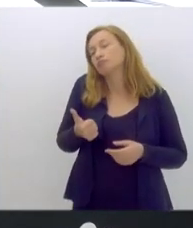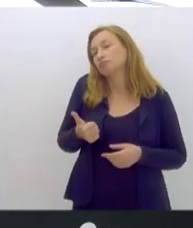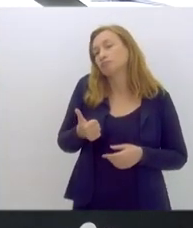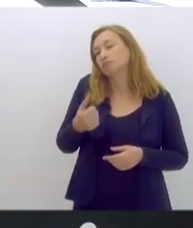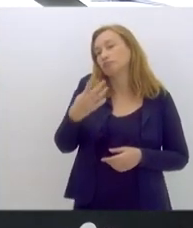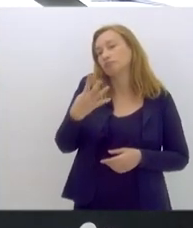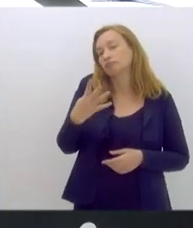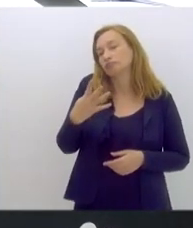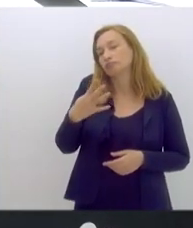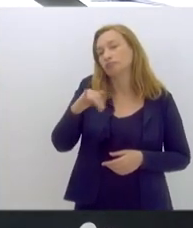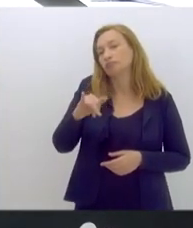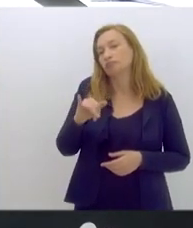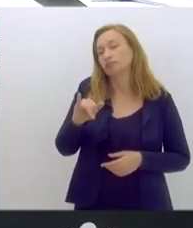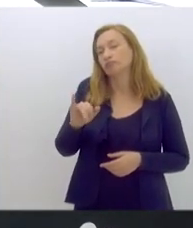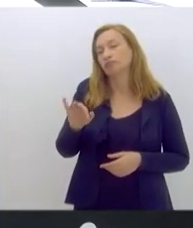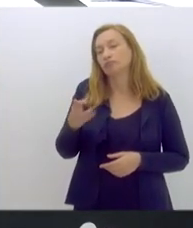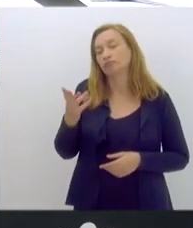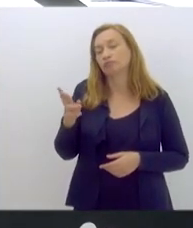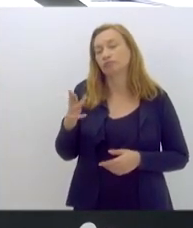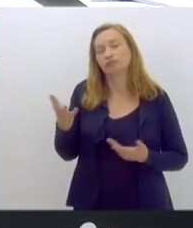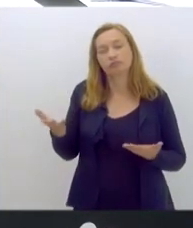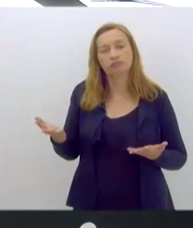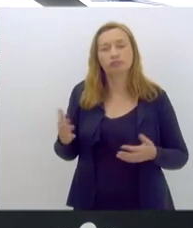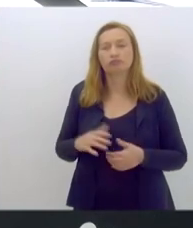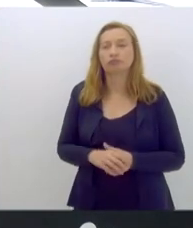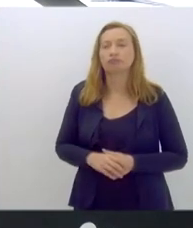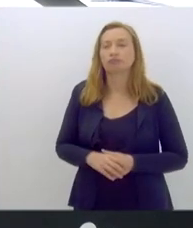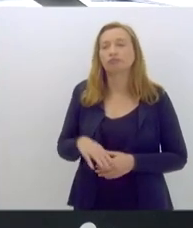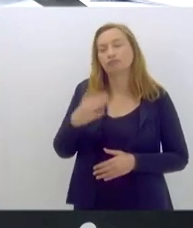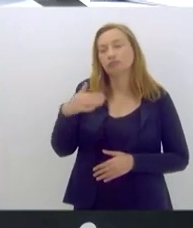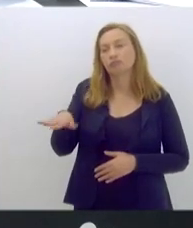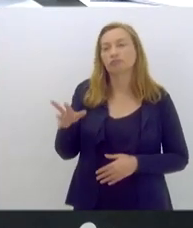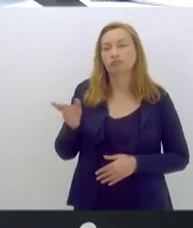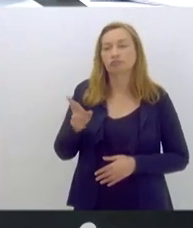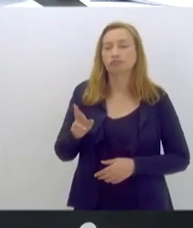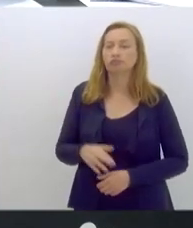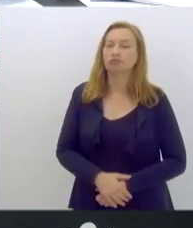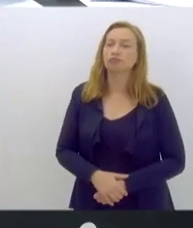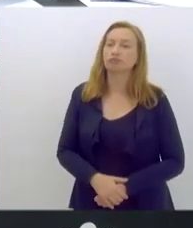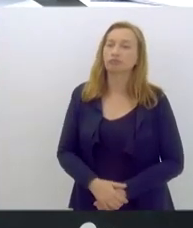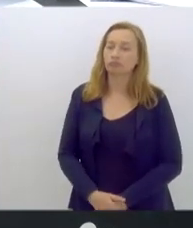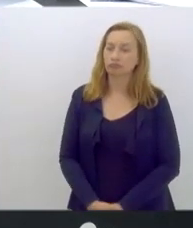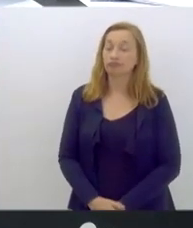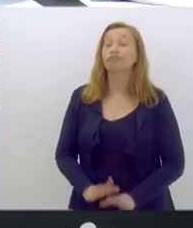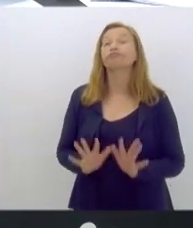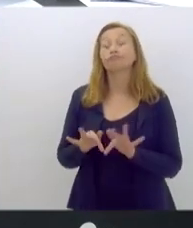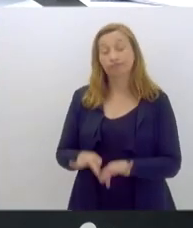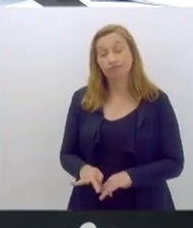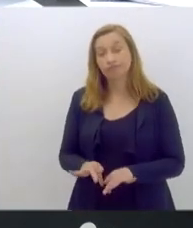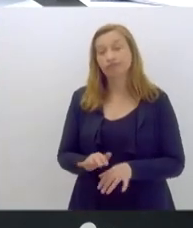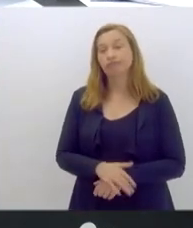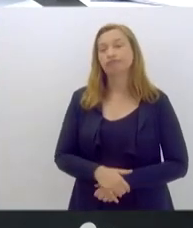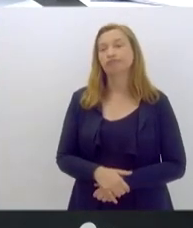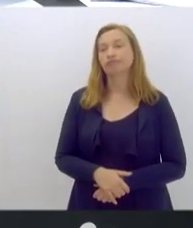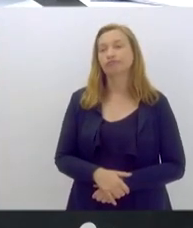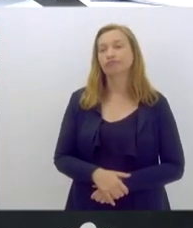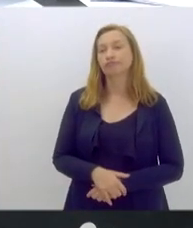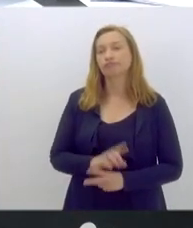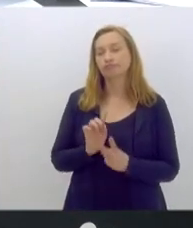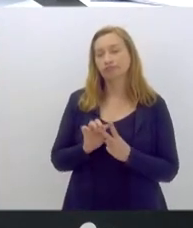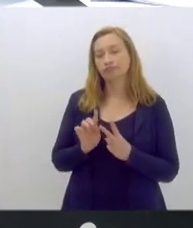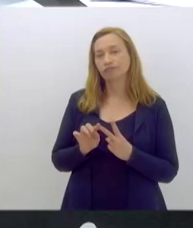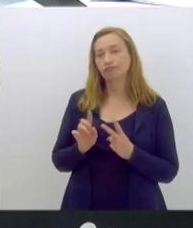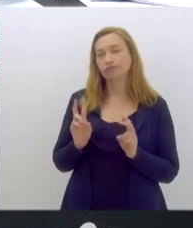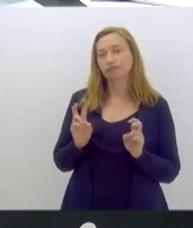4 bilhões em meio de reais e finalmente mais duas outras